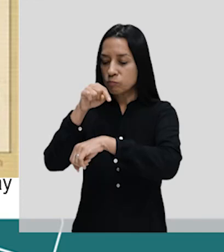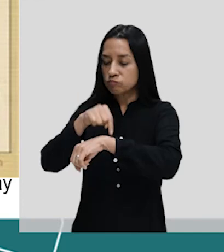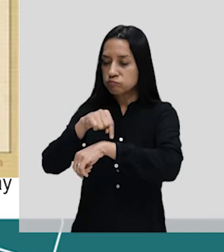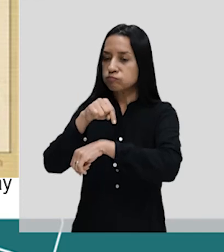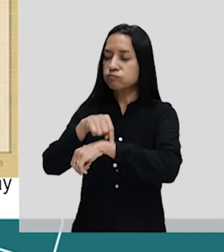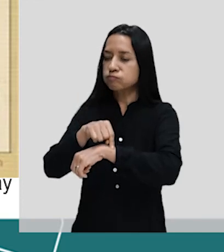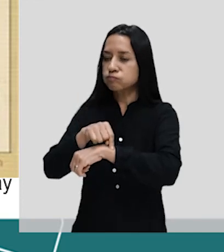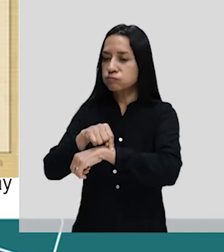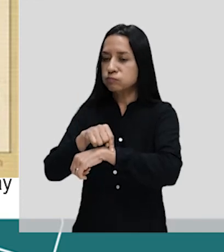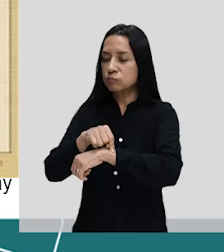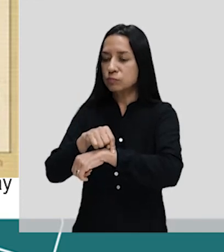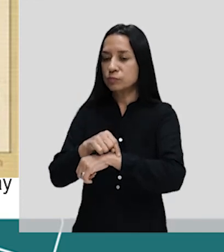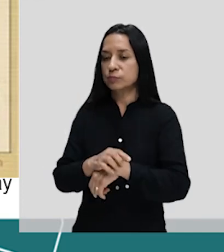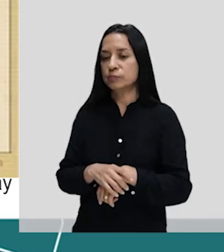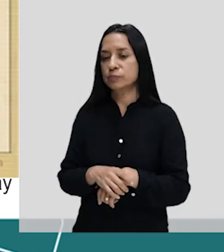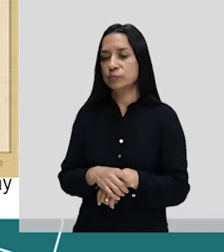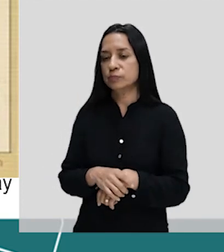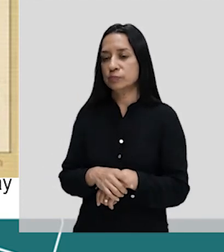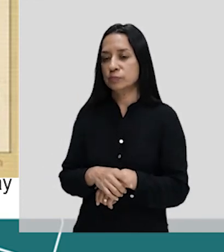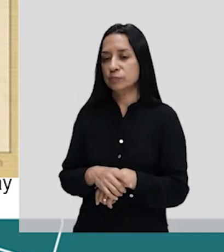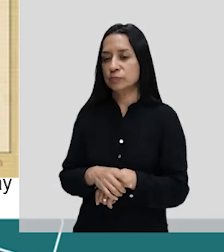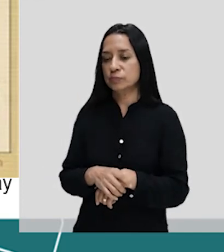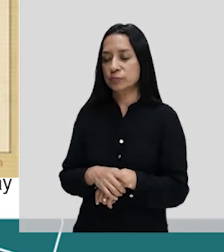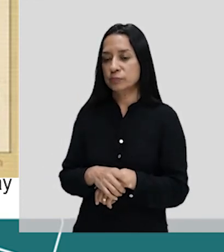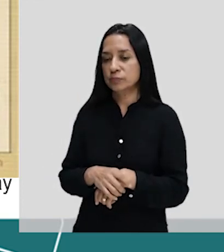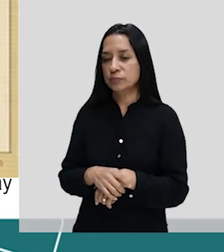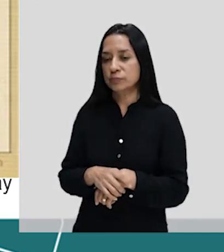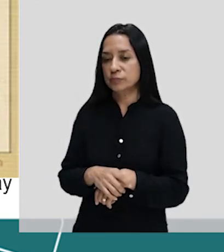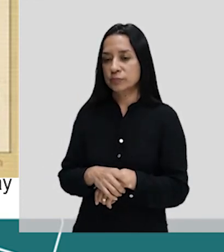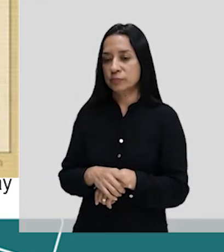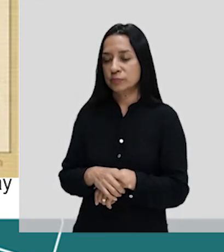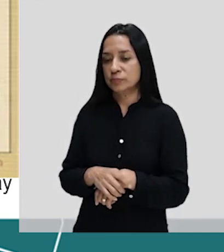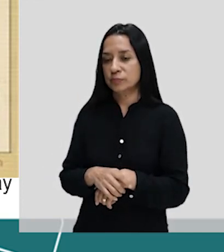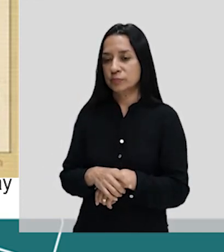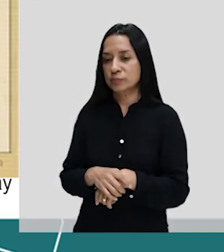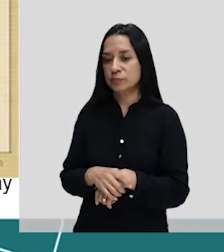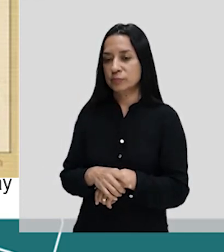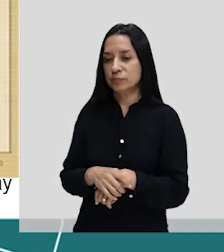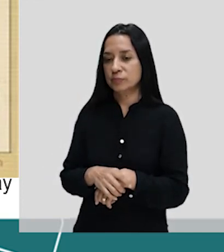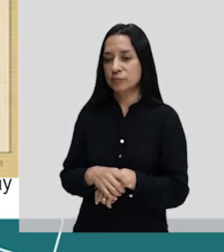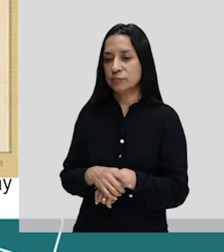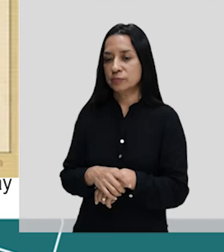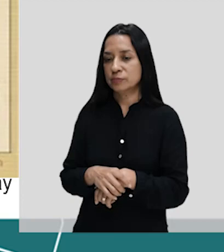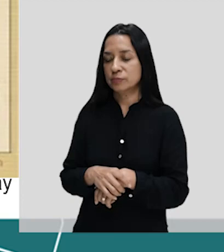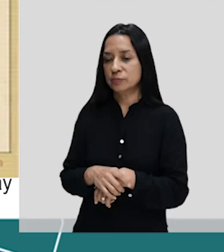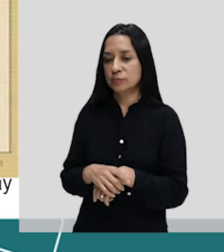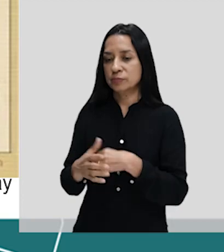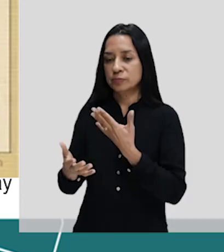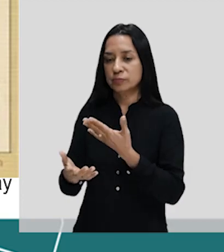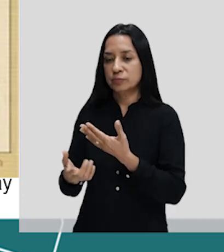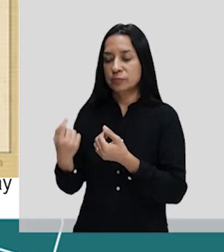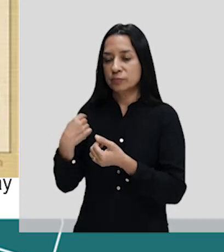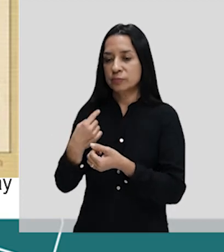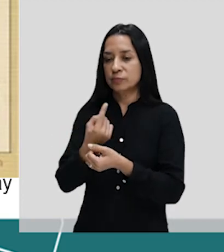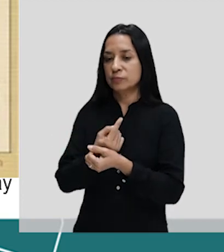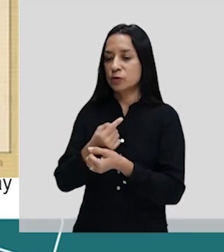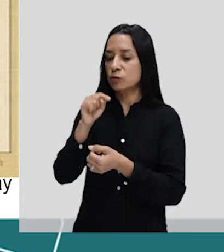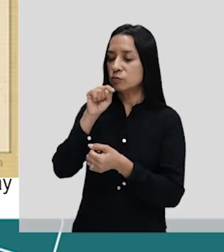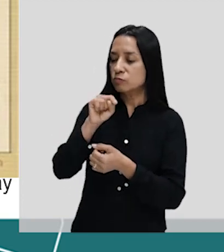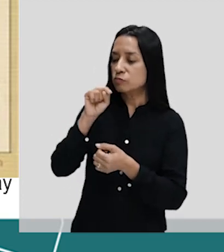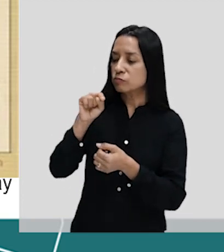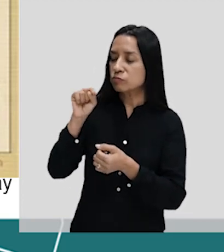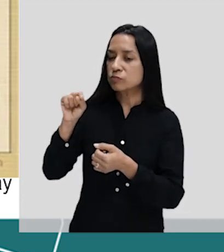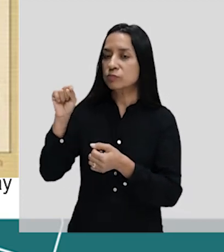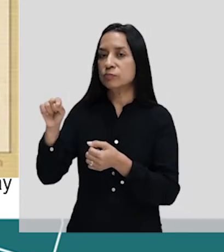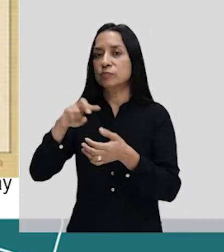momento. Somos los pontos suspensivos. Pontos suspensivos são as nossas